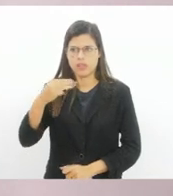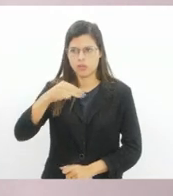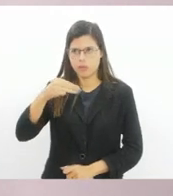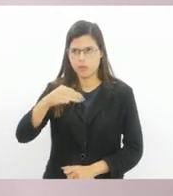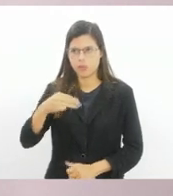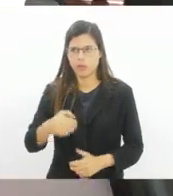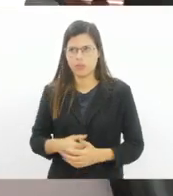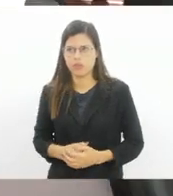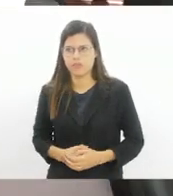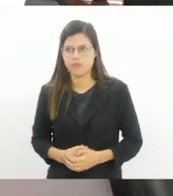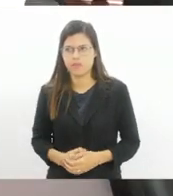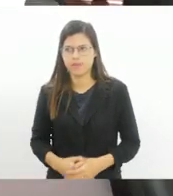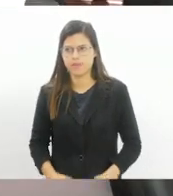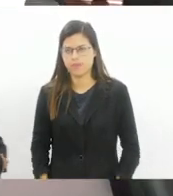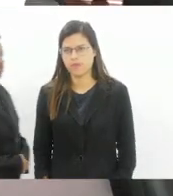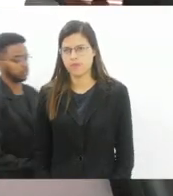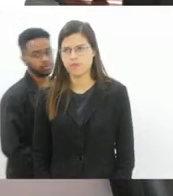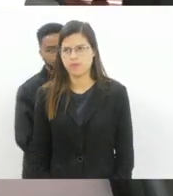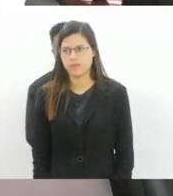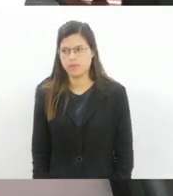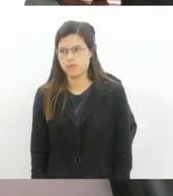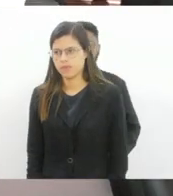3 minutos.